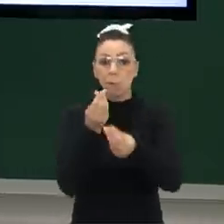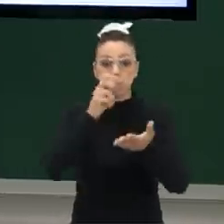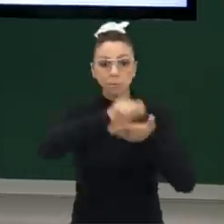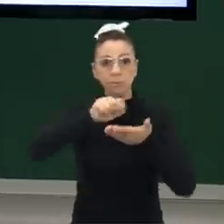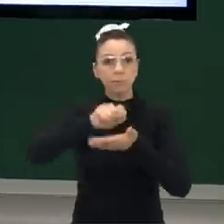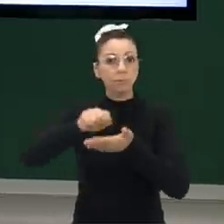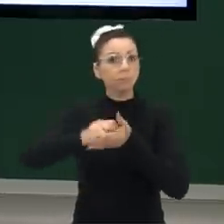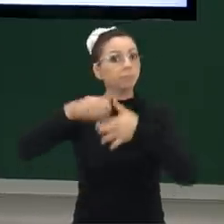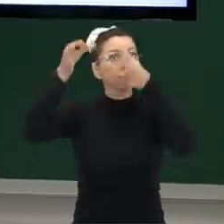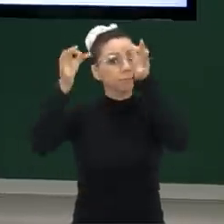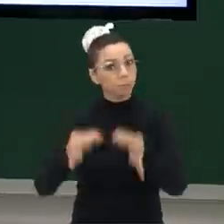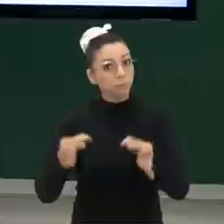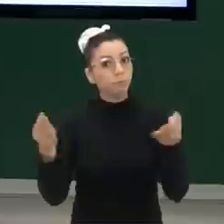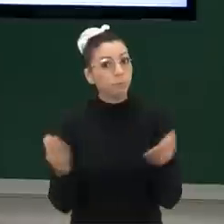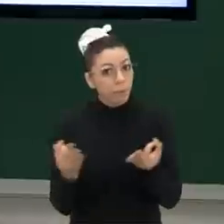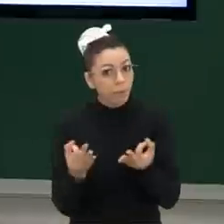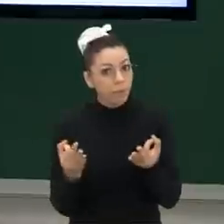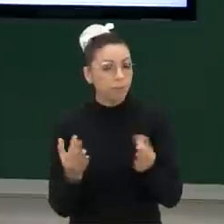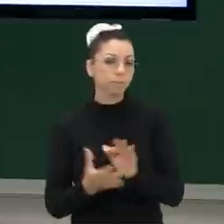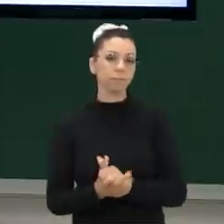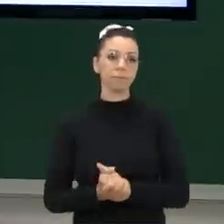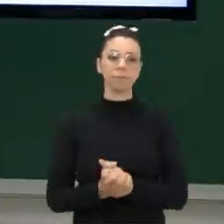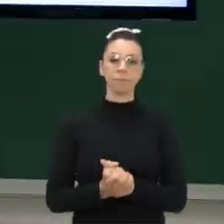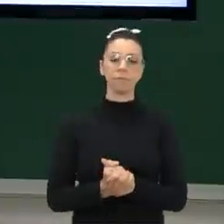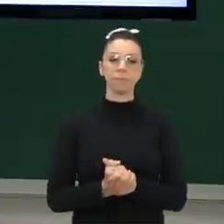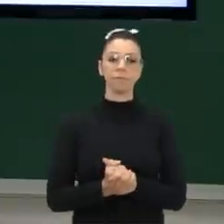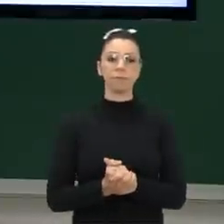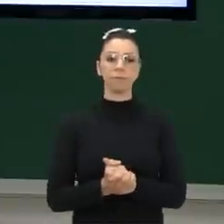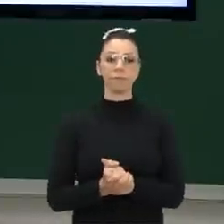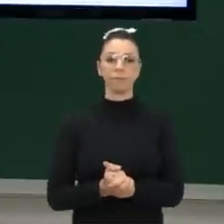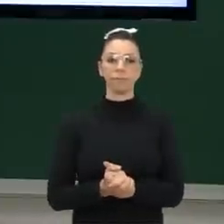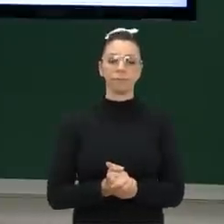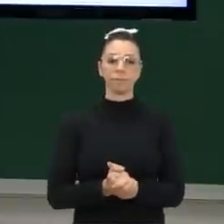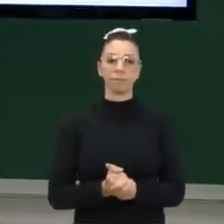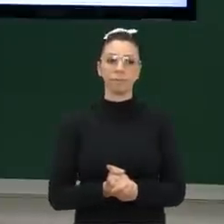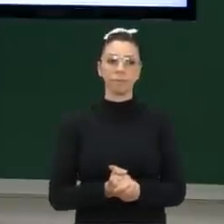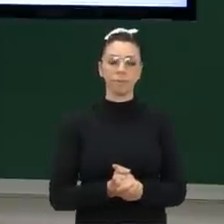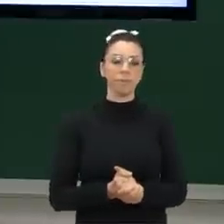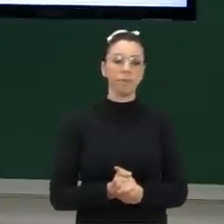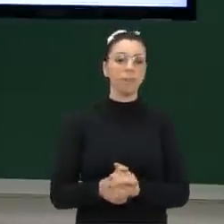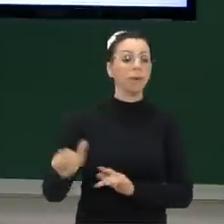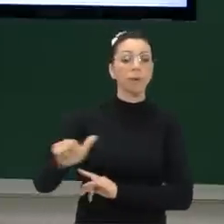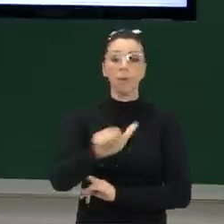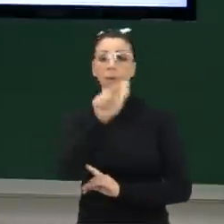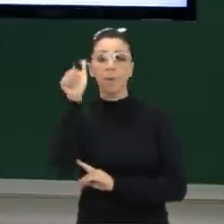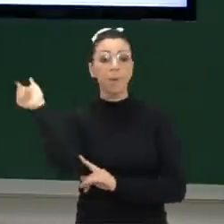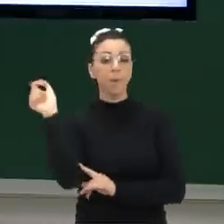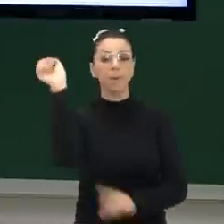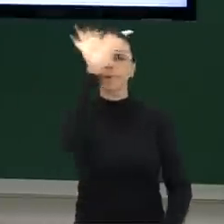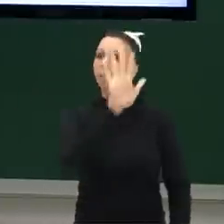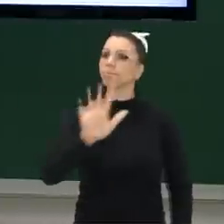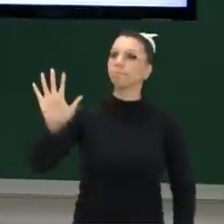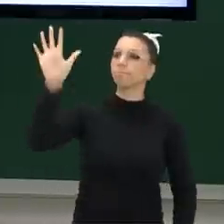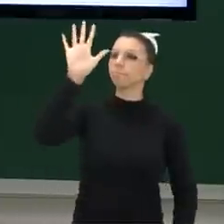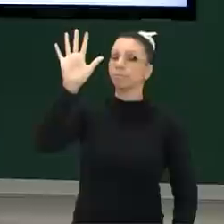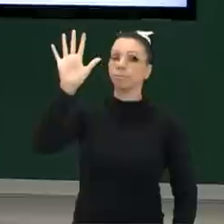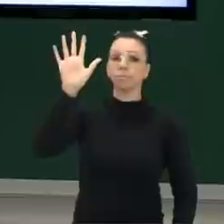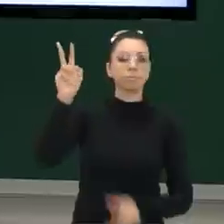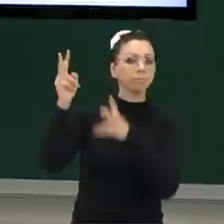corretamente, né? Vamos seguir as nossas atividades então. Mais uma interpretação